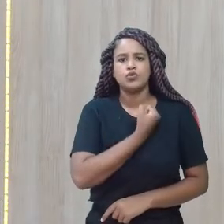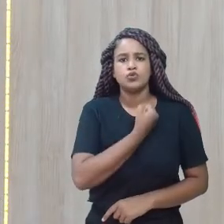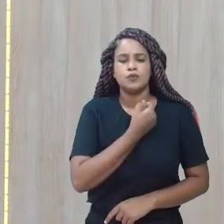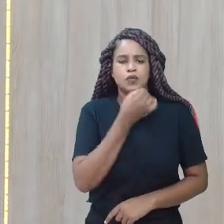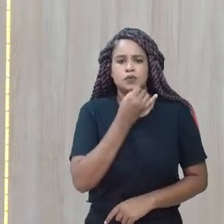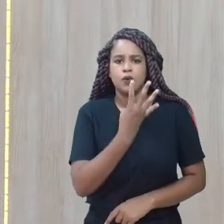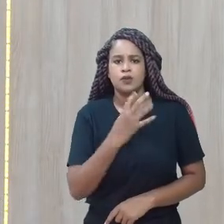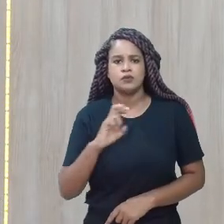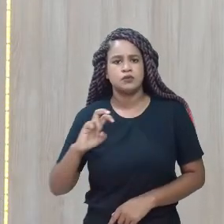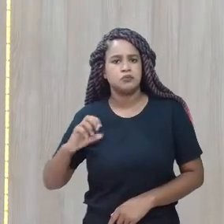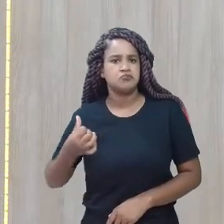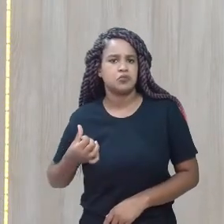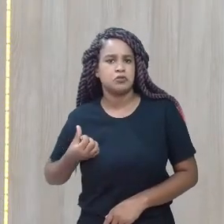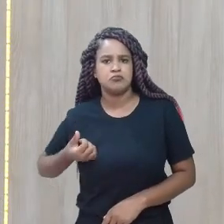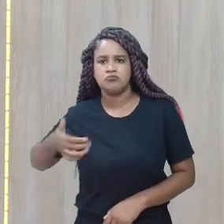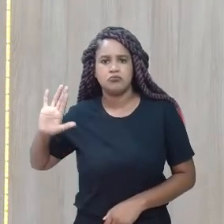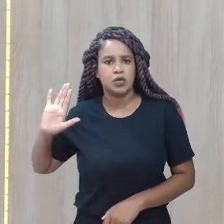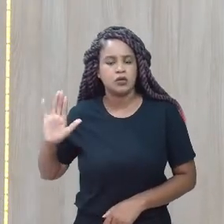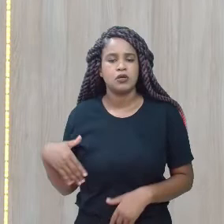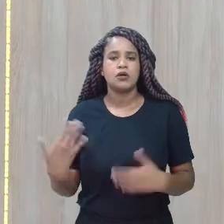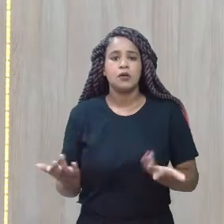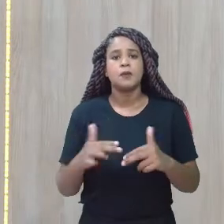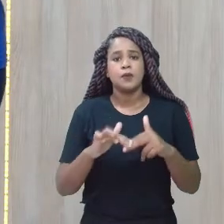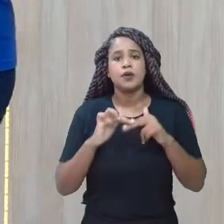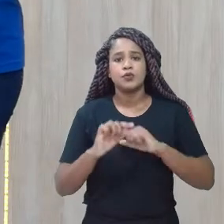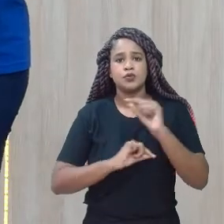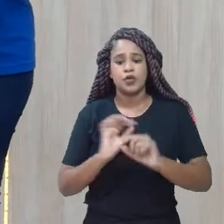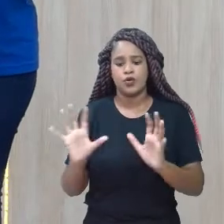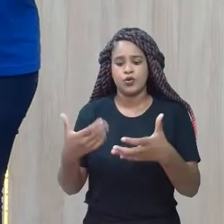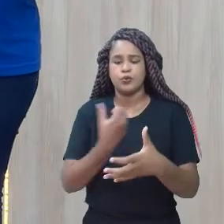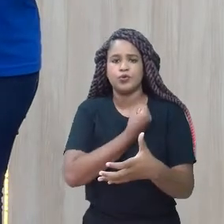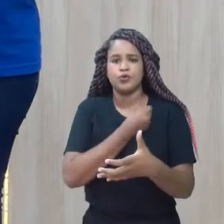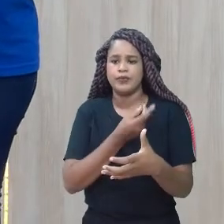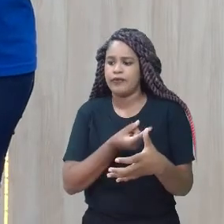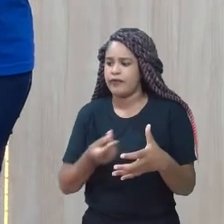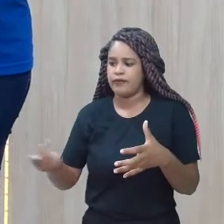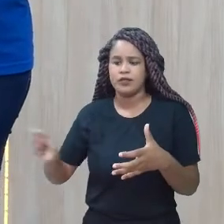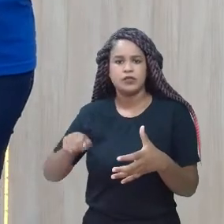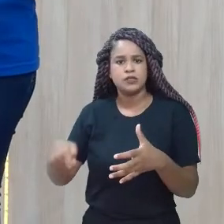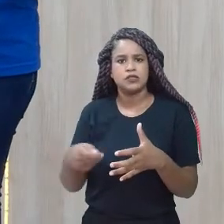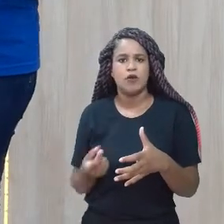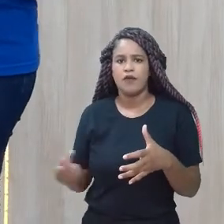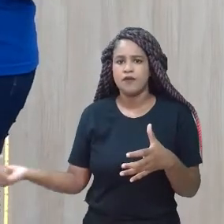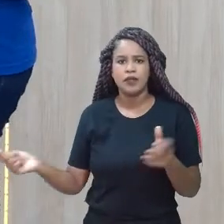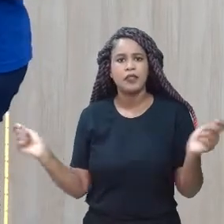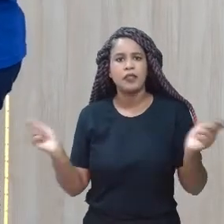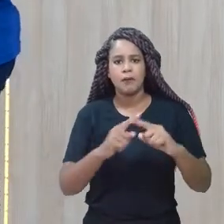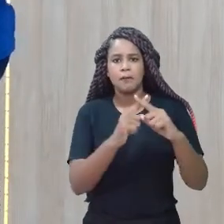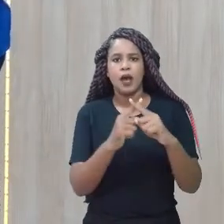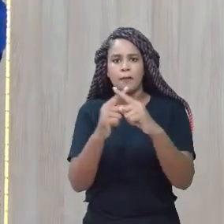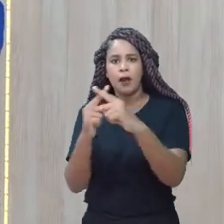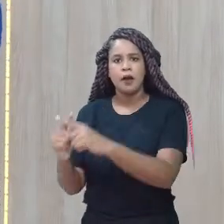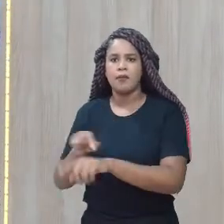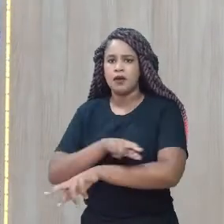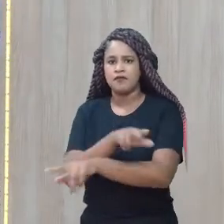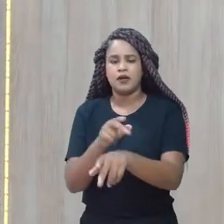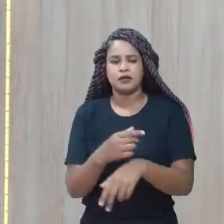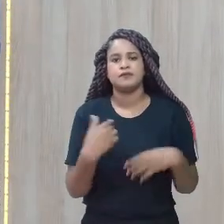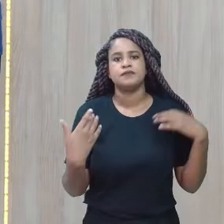com 4, 5, 6, uma vez que esse conjunto ele é infinito, né? A gente pode sair fazendo essas multiplicações, tá